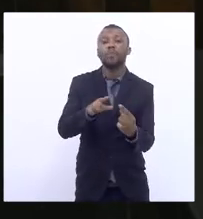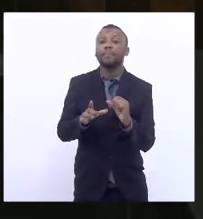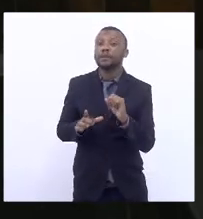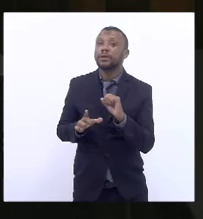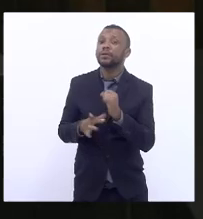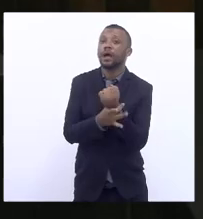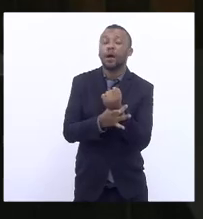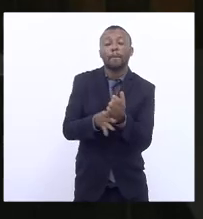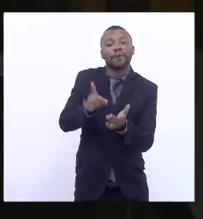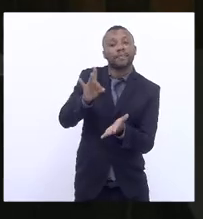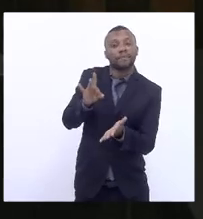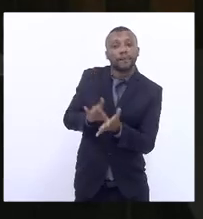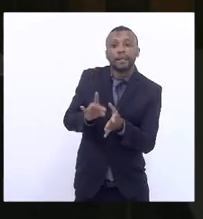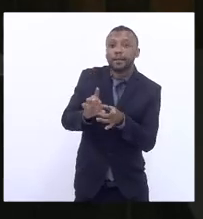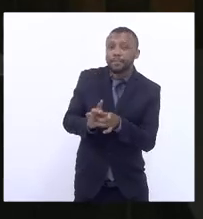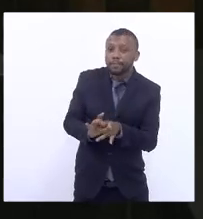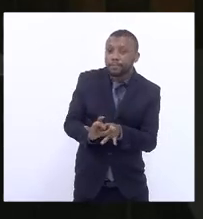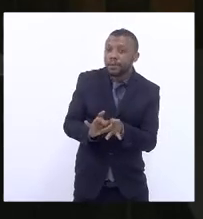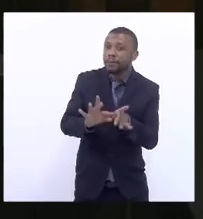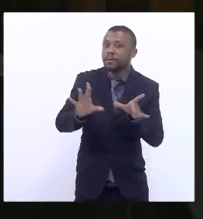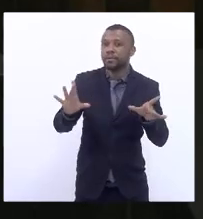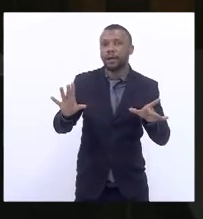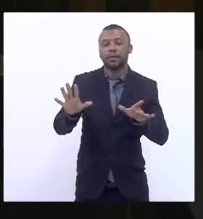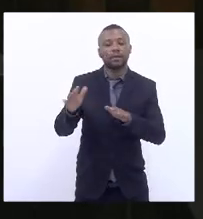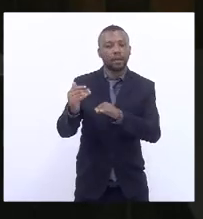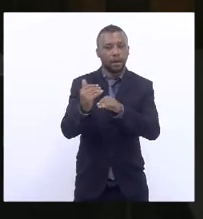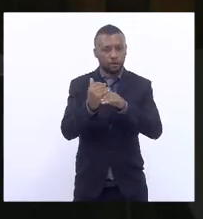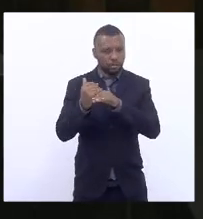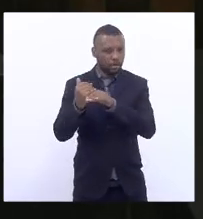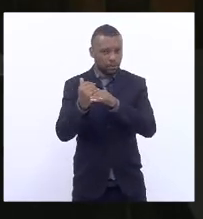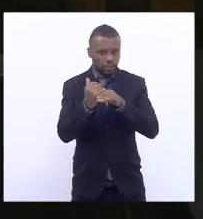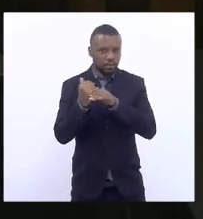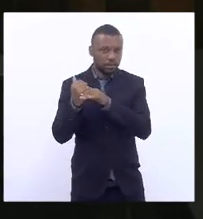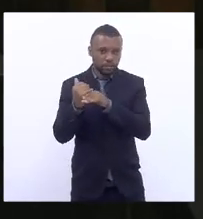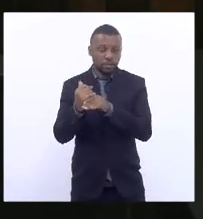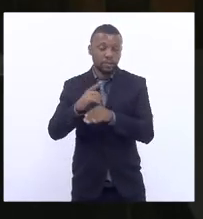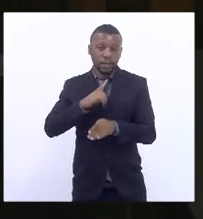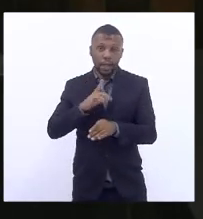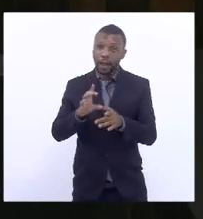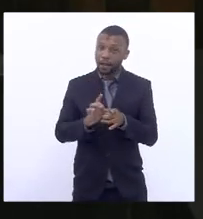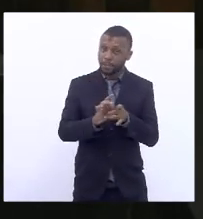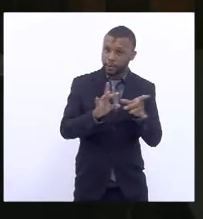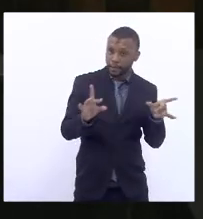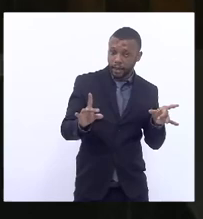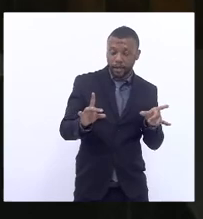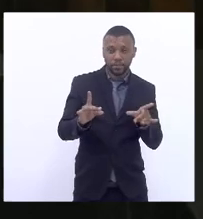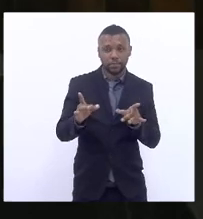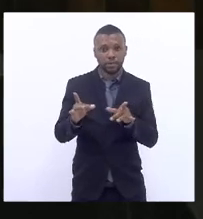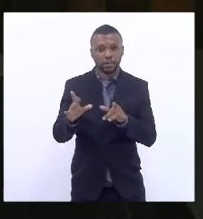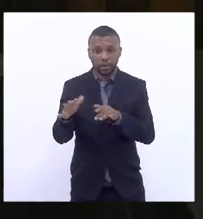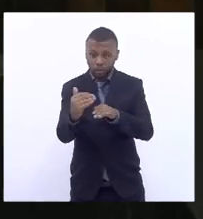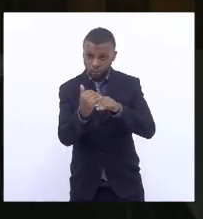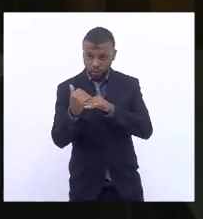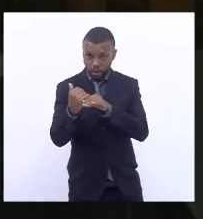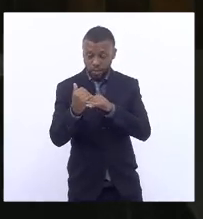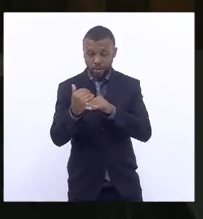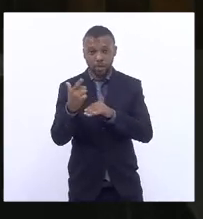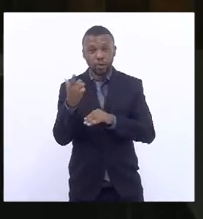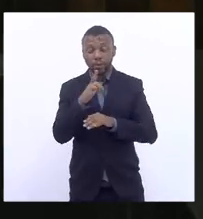verdadeira liberdade e igualdade, porque tanto a liberdade e a igualdade se constroem pela